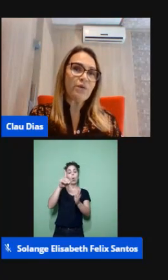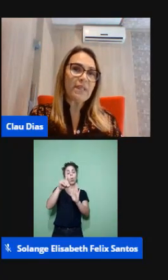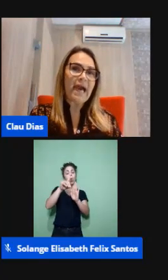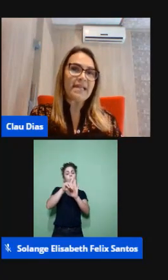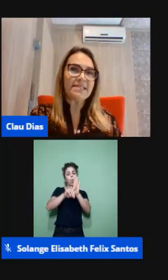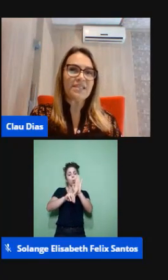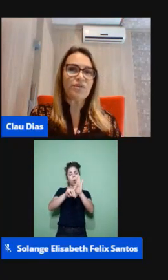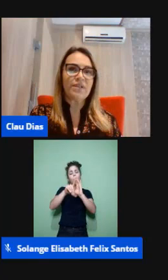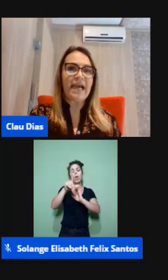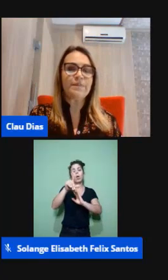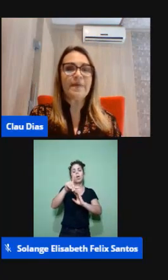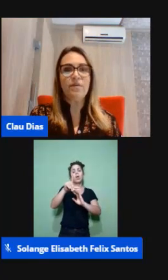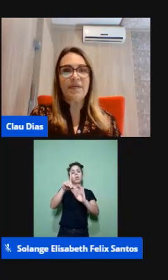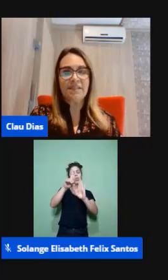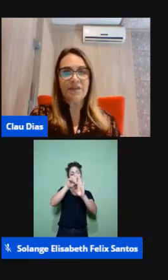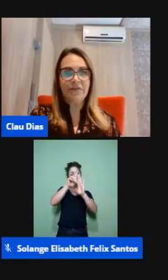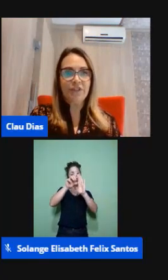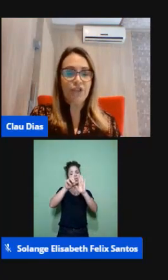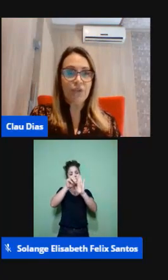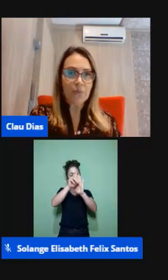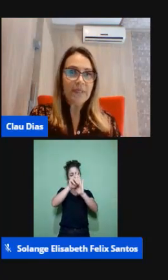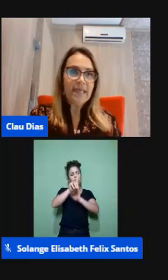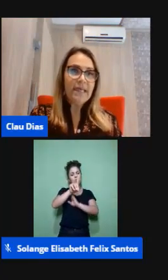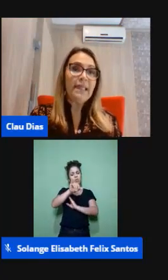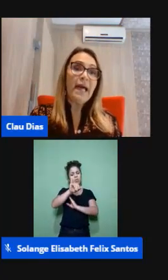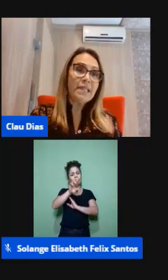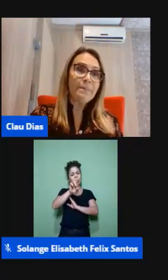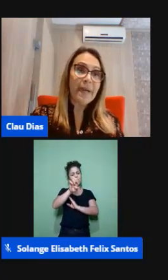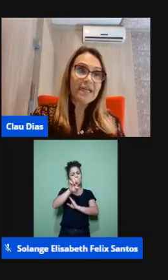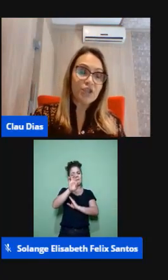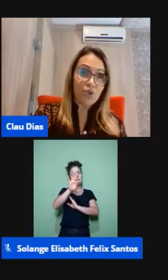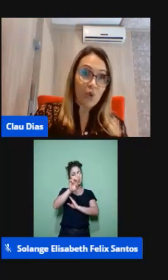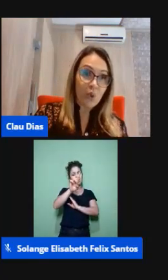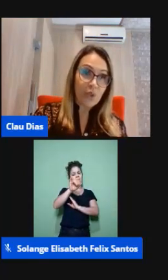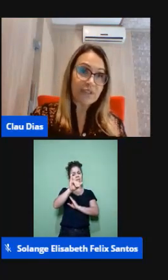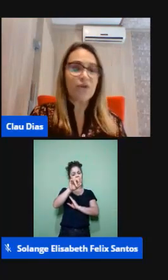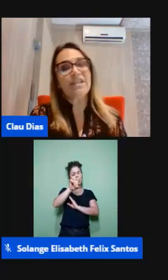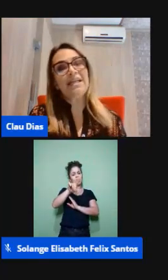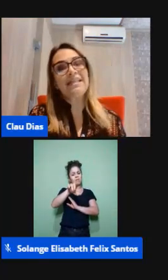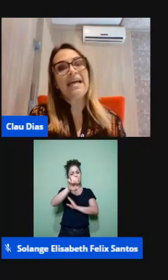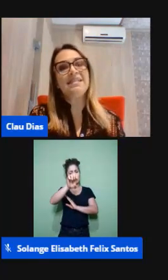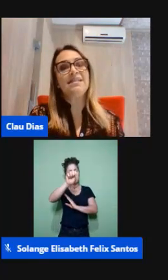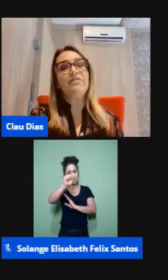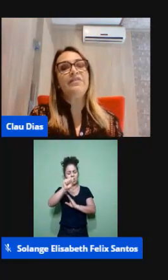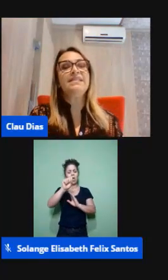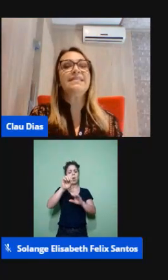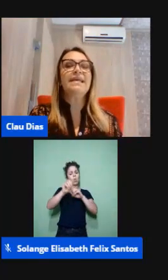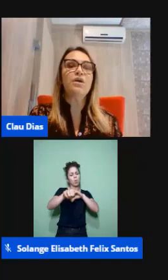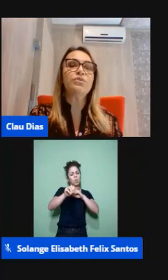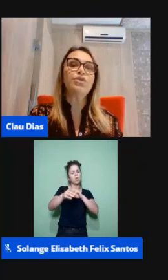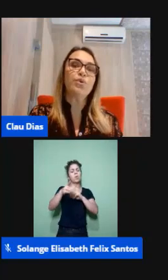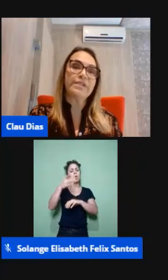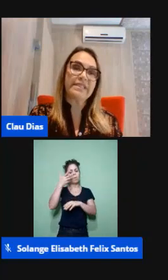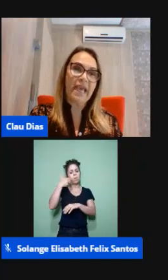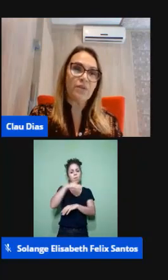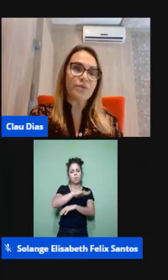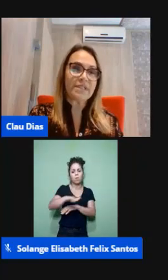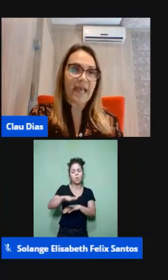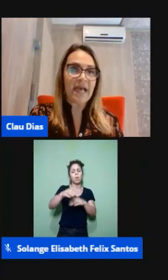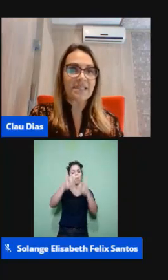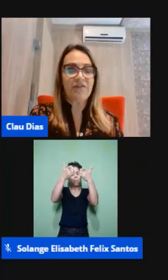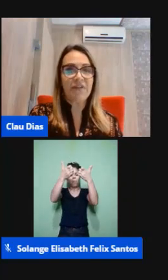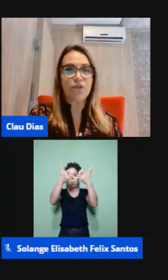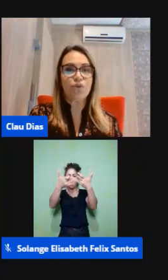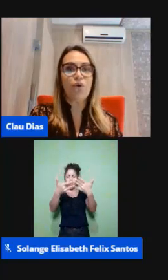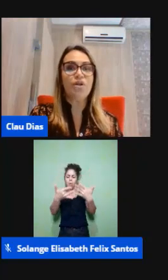diretrizes curriculares nacionais para a educação infantil. Lá na parte 2, onde ela traz a definição de